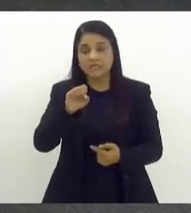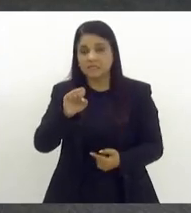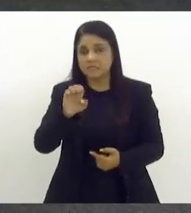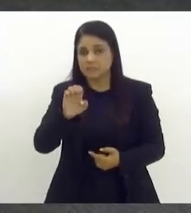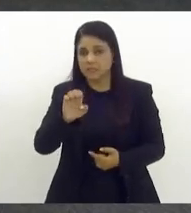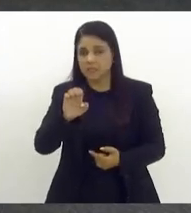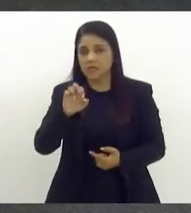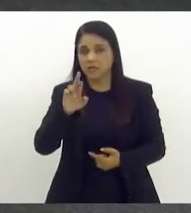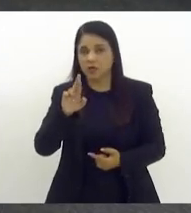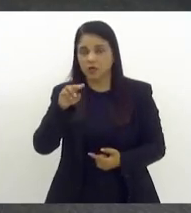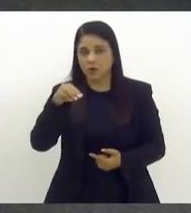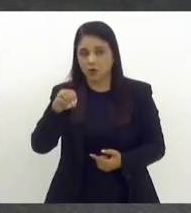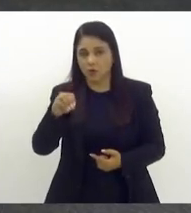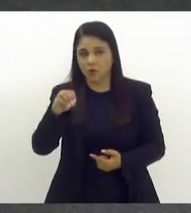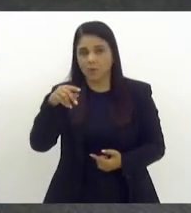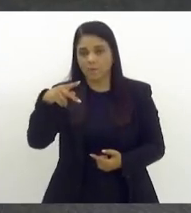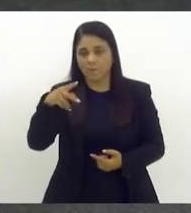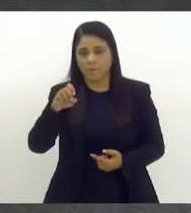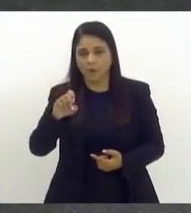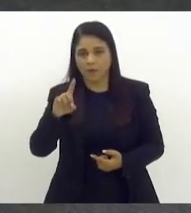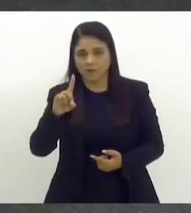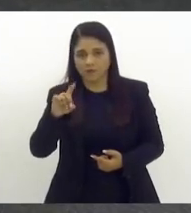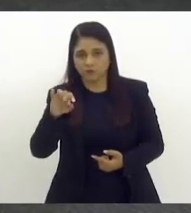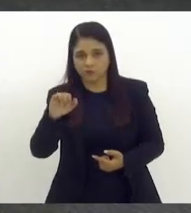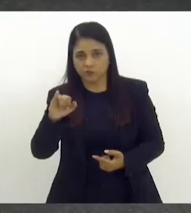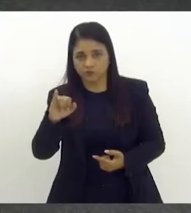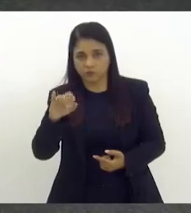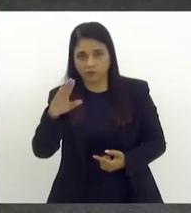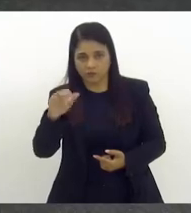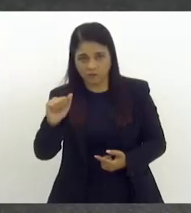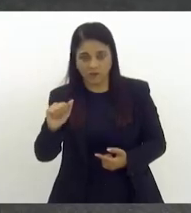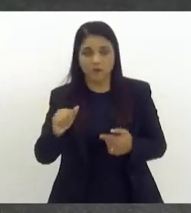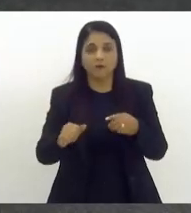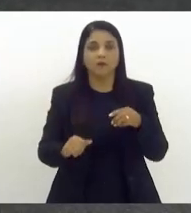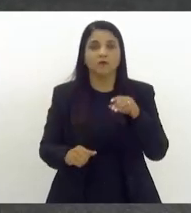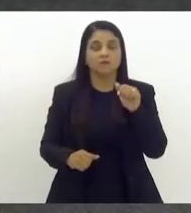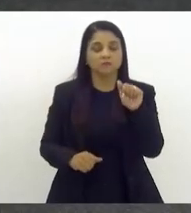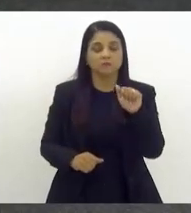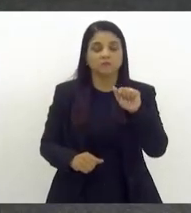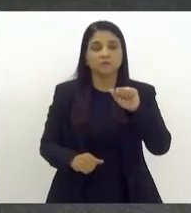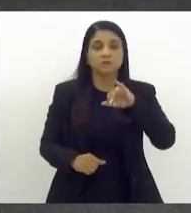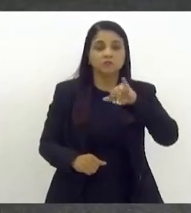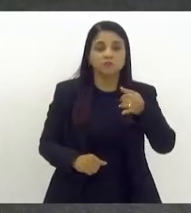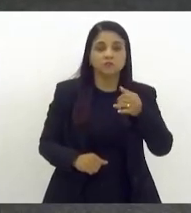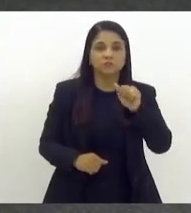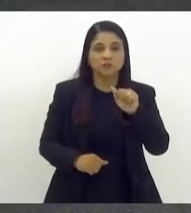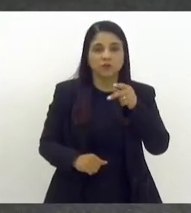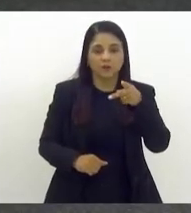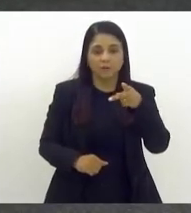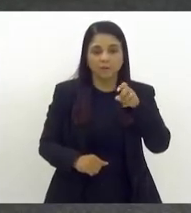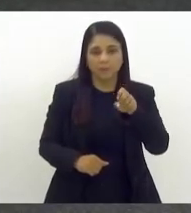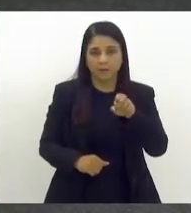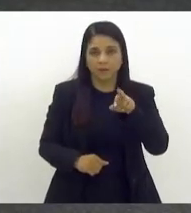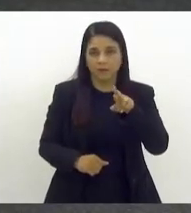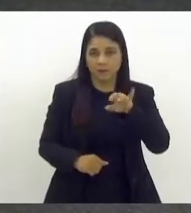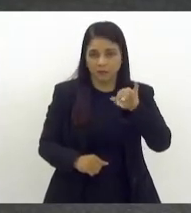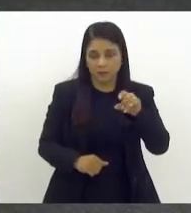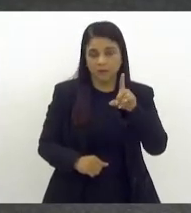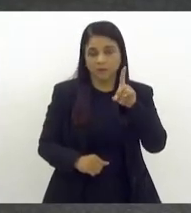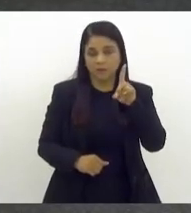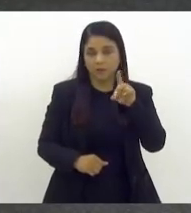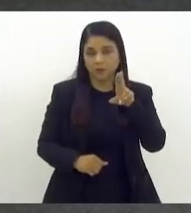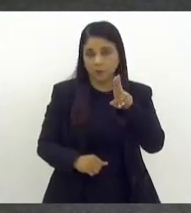Seropédica Japeri, ali pela rodovia via Presidente Dutra, não é? E considerando, Tia